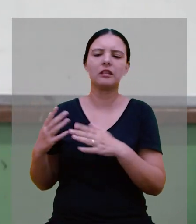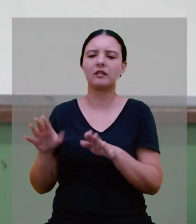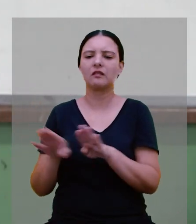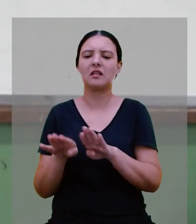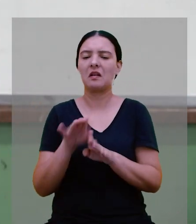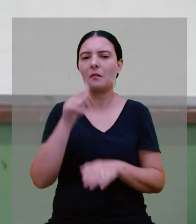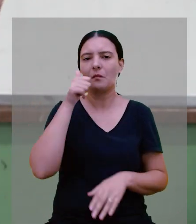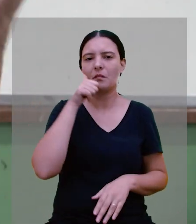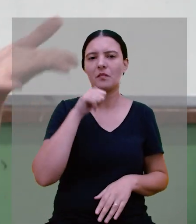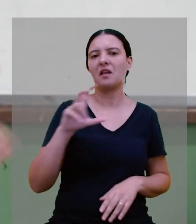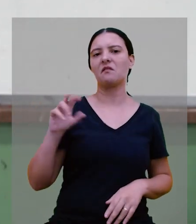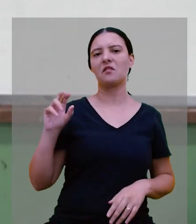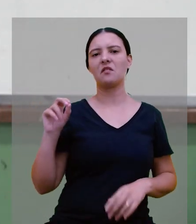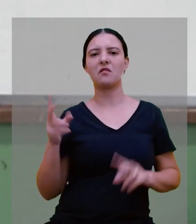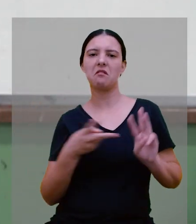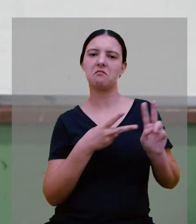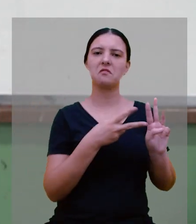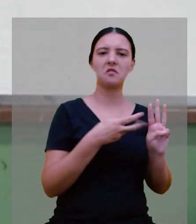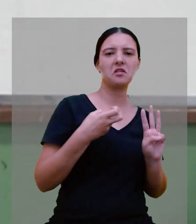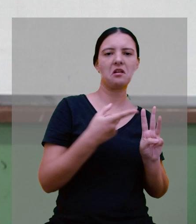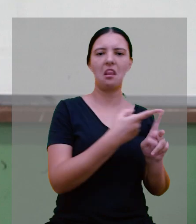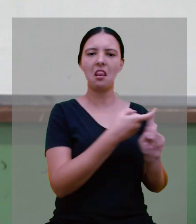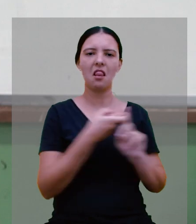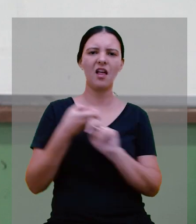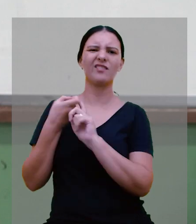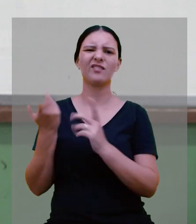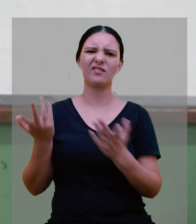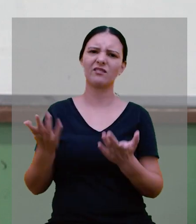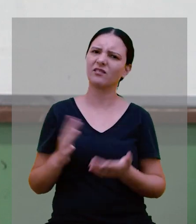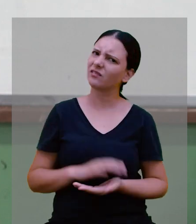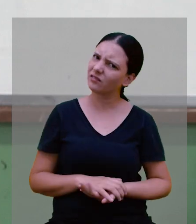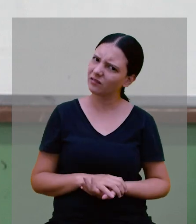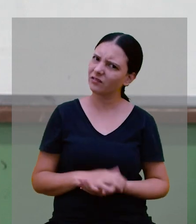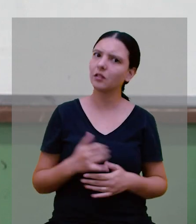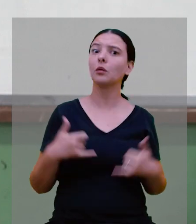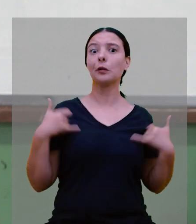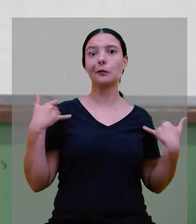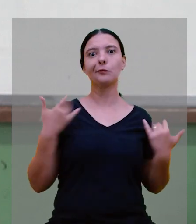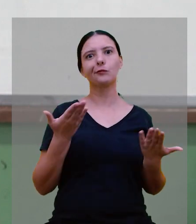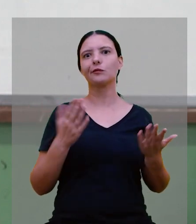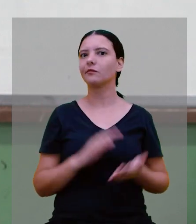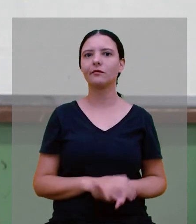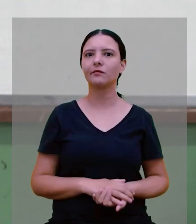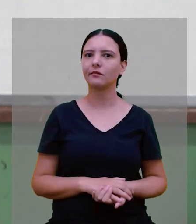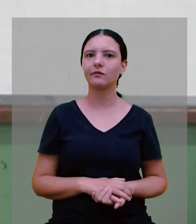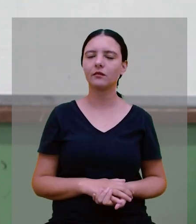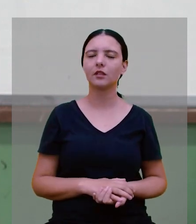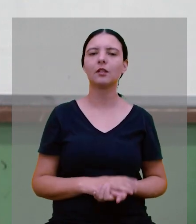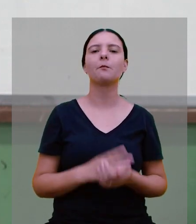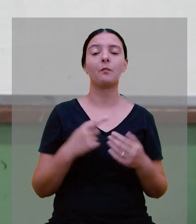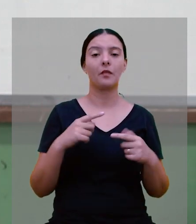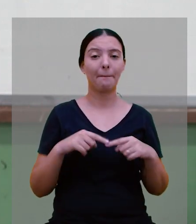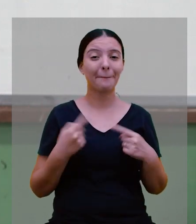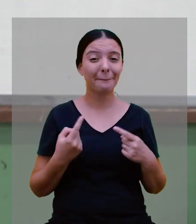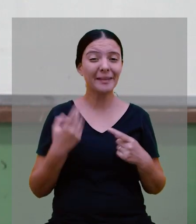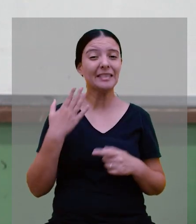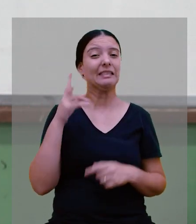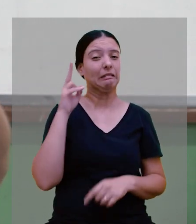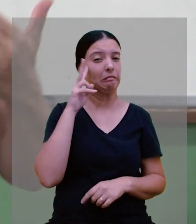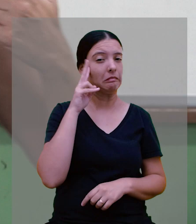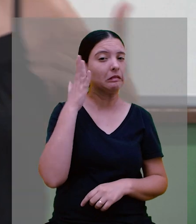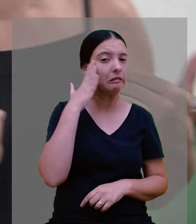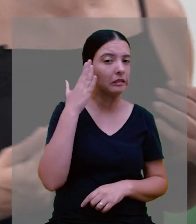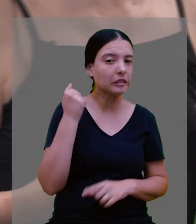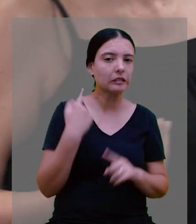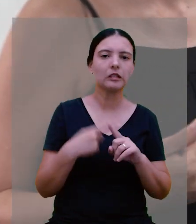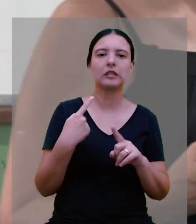minha avó foi índia pega no laço. Uma coisa mais triste, né? Ele tinha orgulho, né? Mas eu só sei dessa história, eu só sei